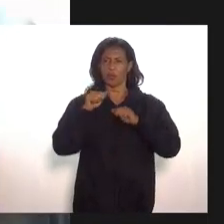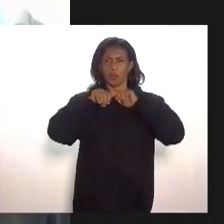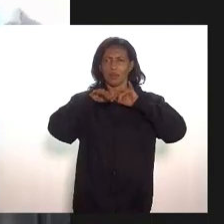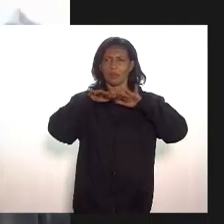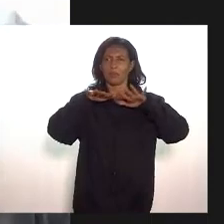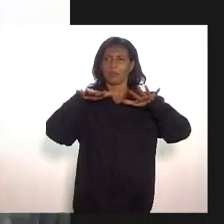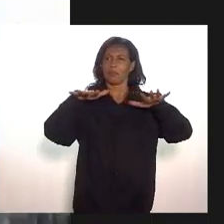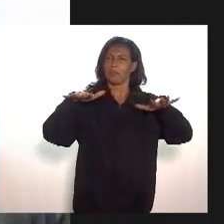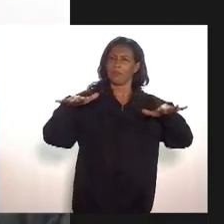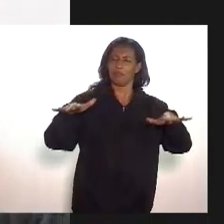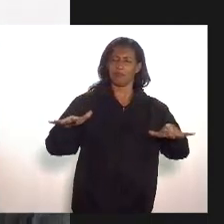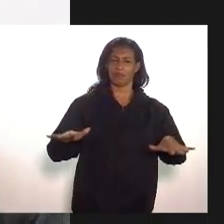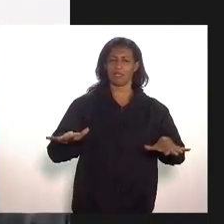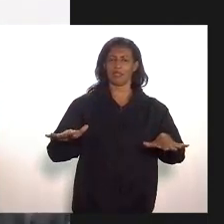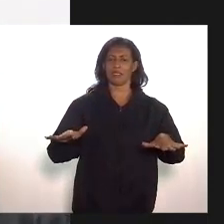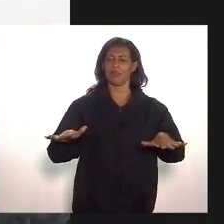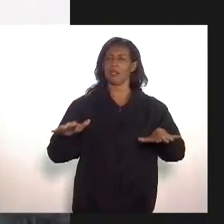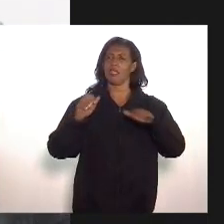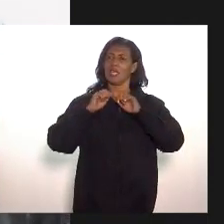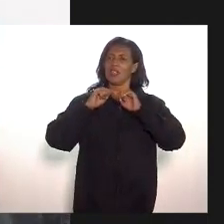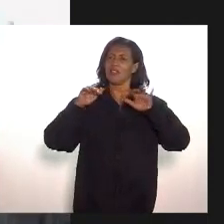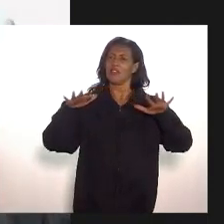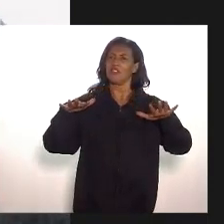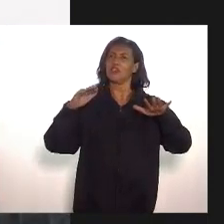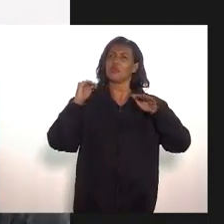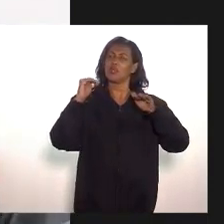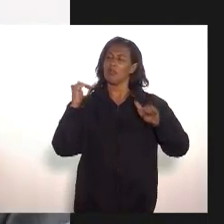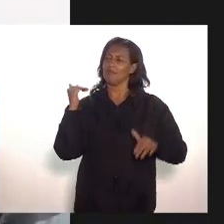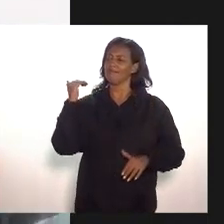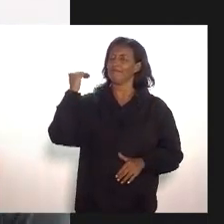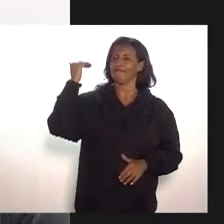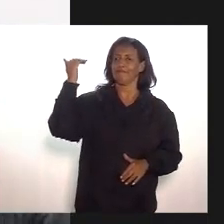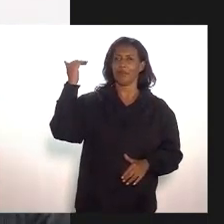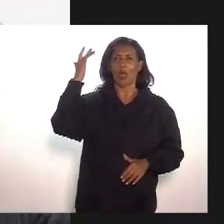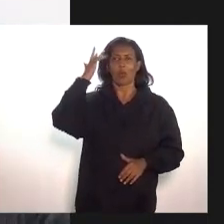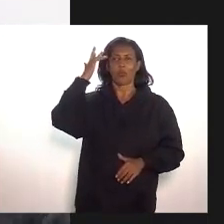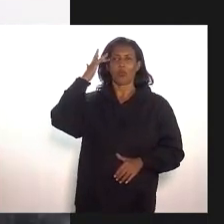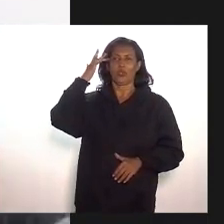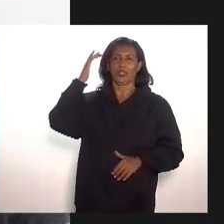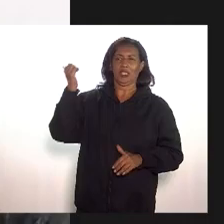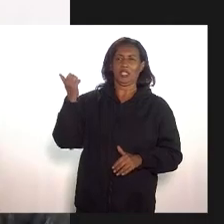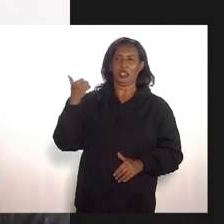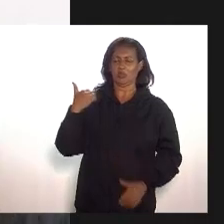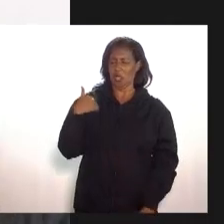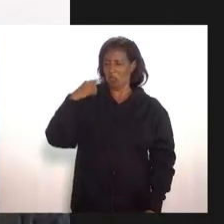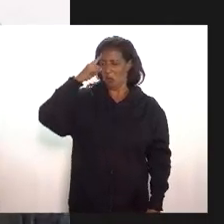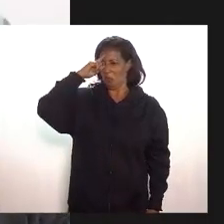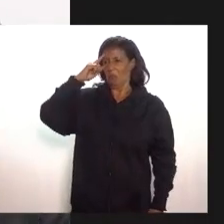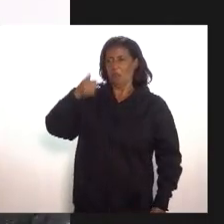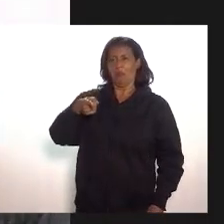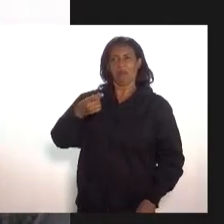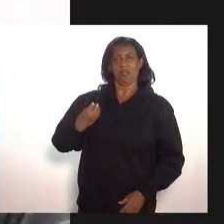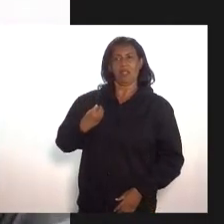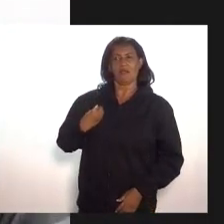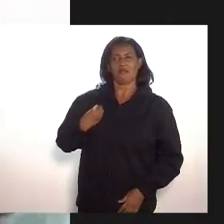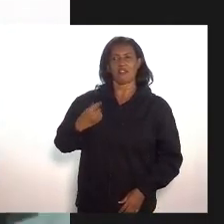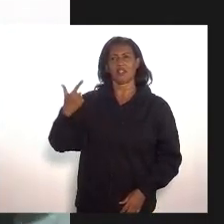se proliferando no nosso país é o vírus do autoritarismo, do agente público achar que pode mandar na vida dos